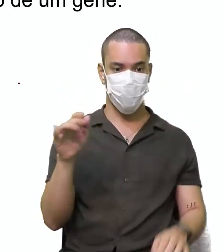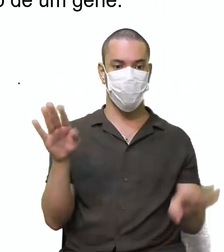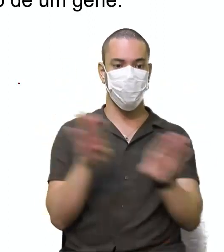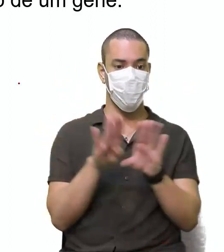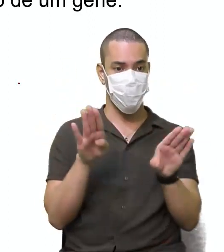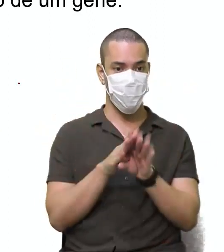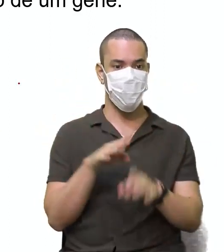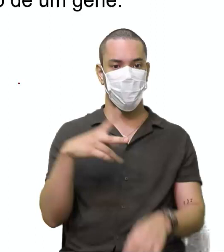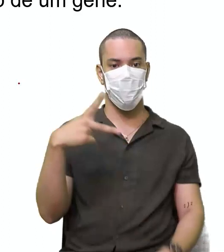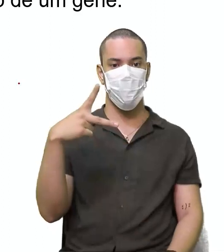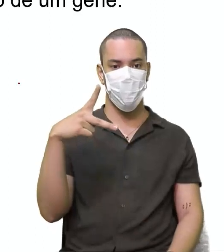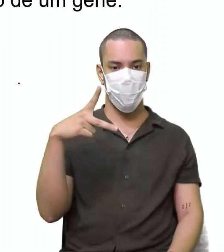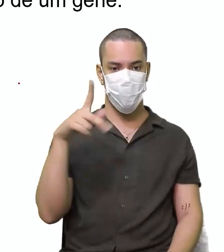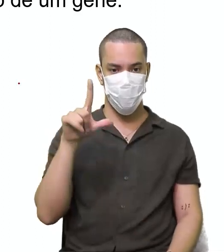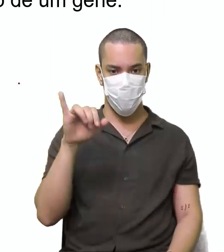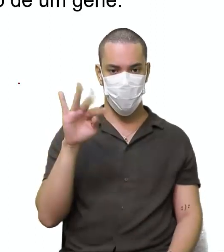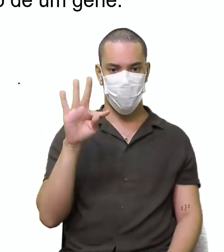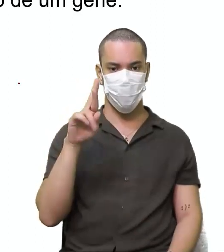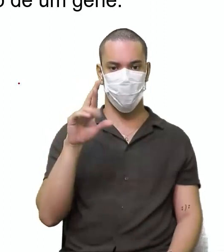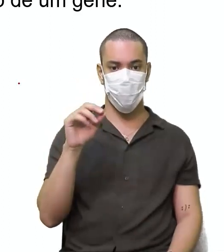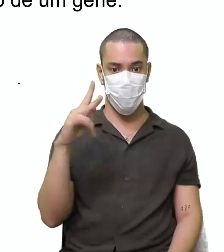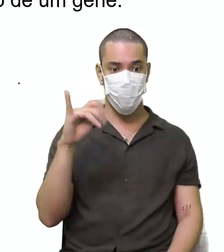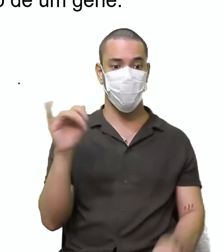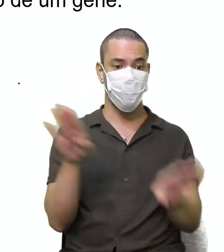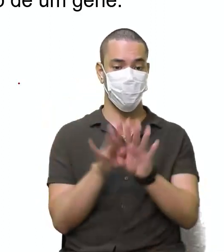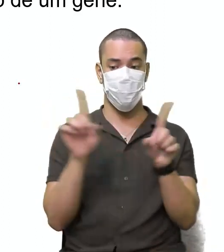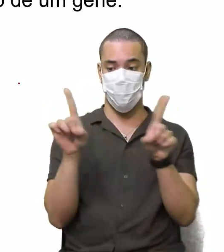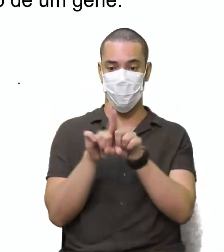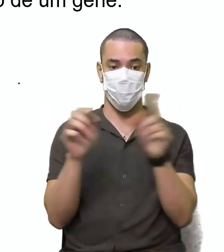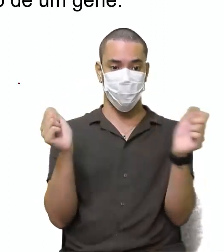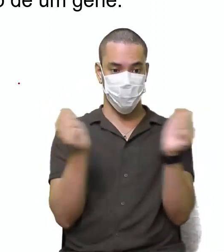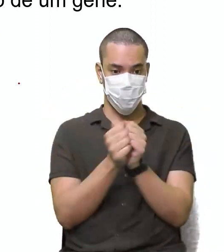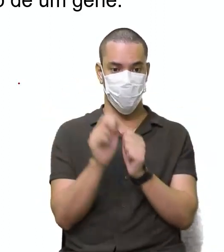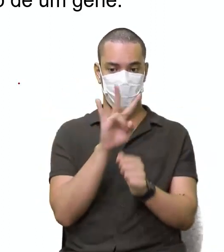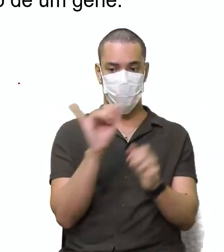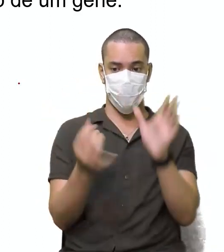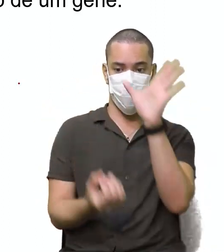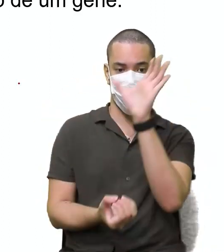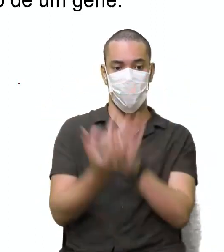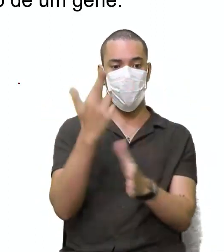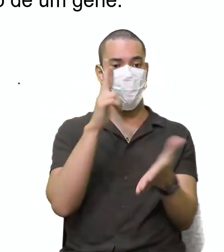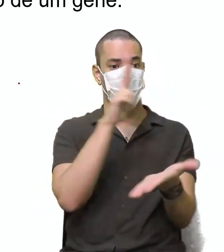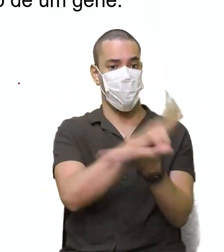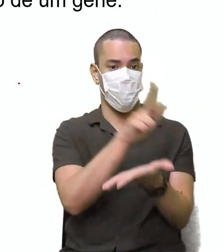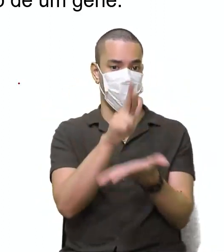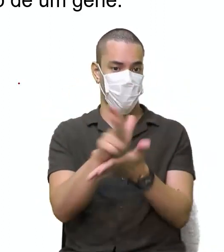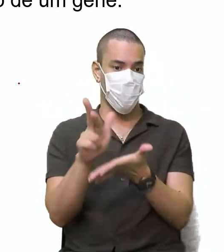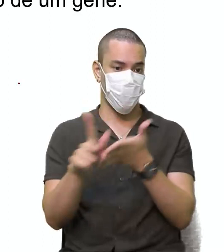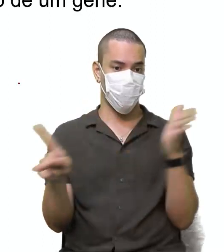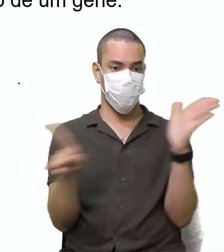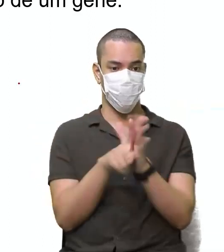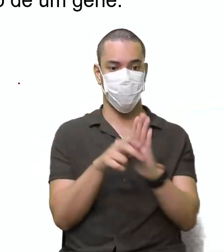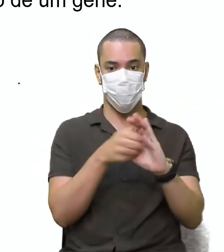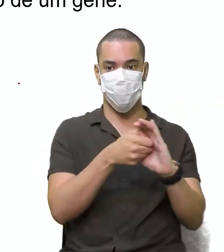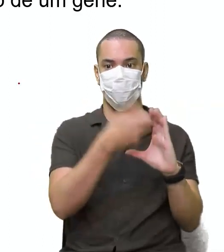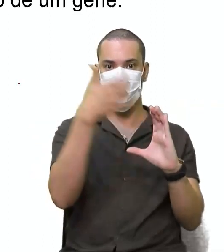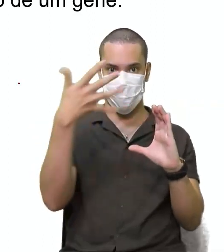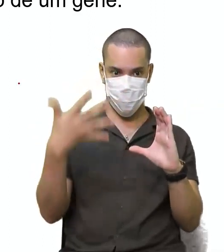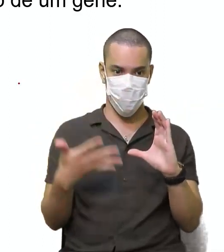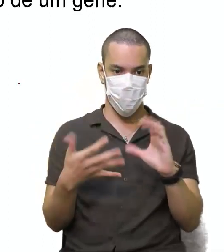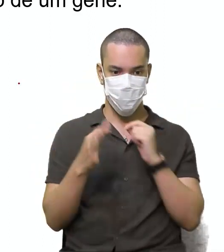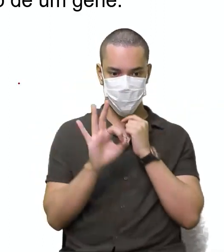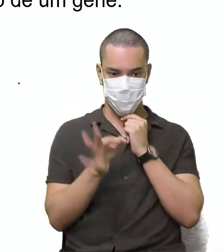o parzinho de genes vai estar condicionando, então, o surgimento de várias características, tá